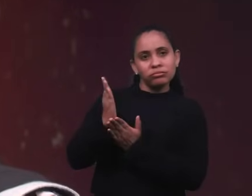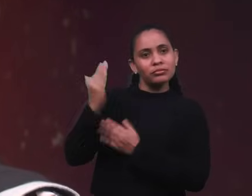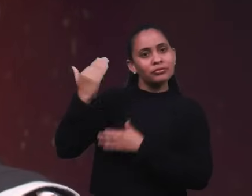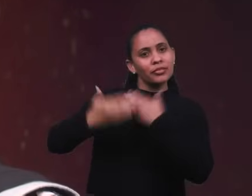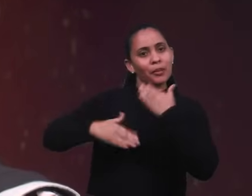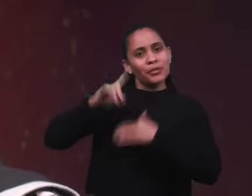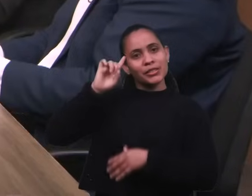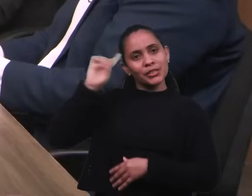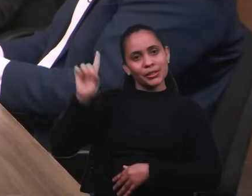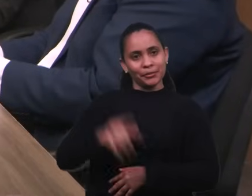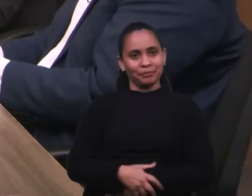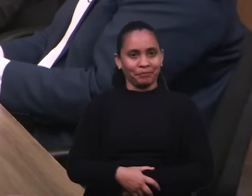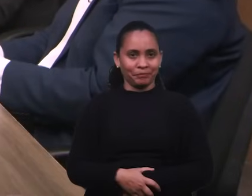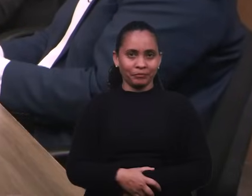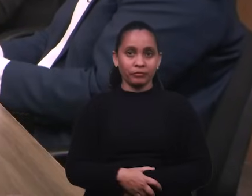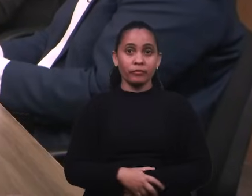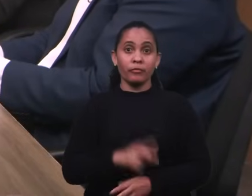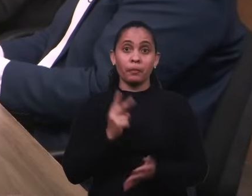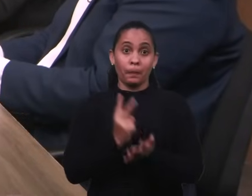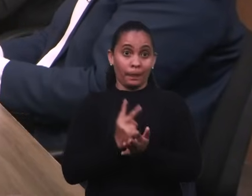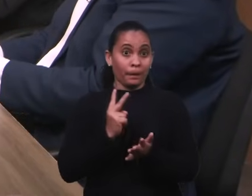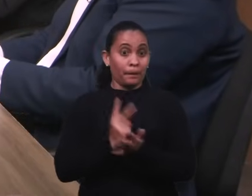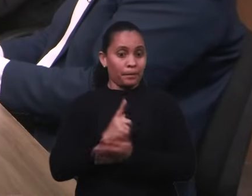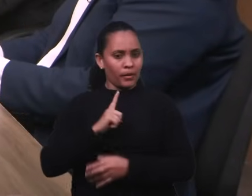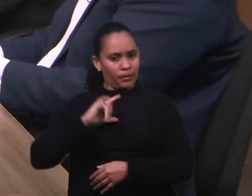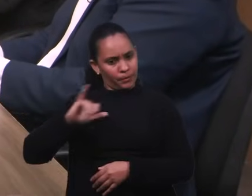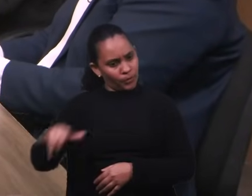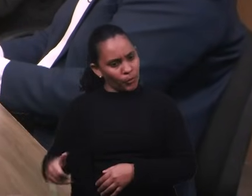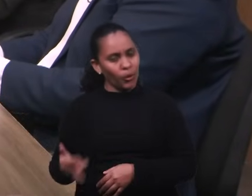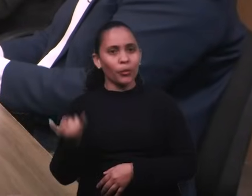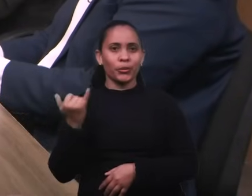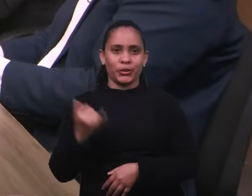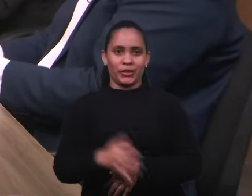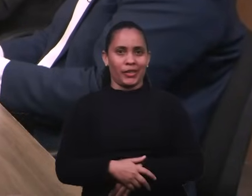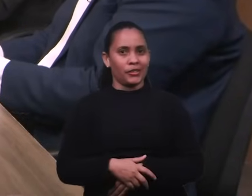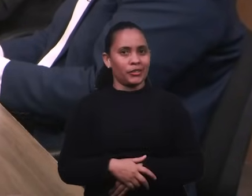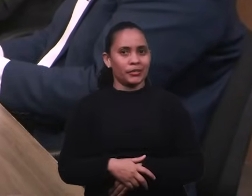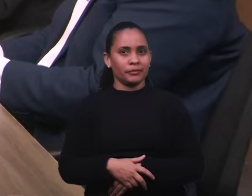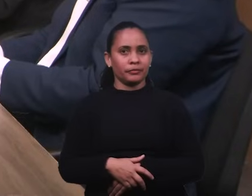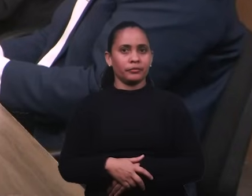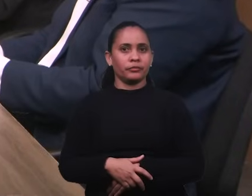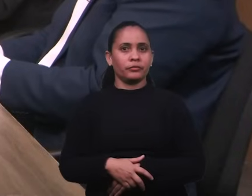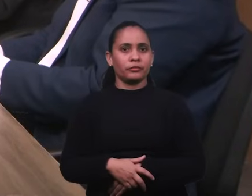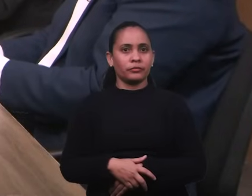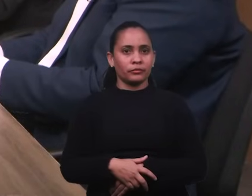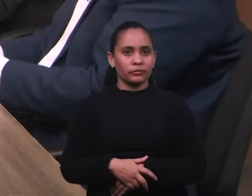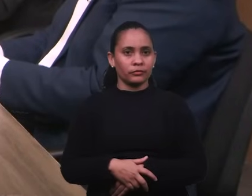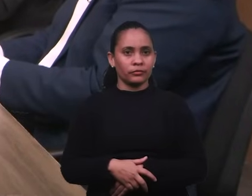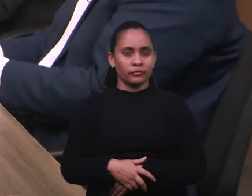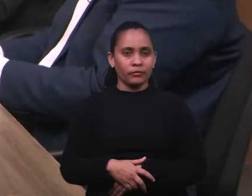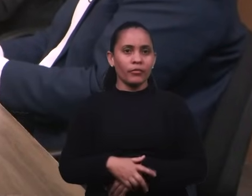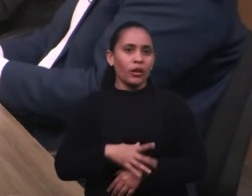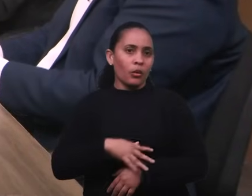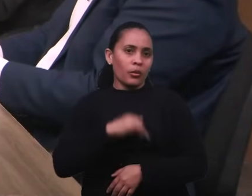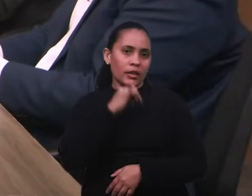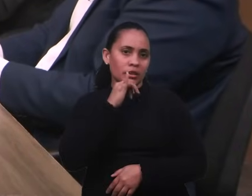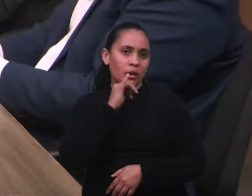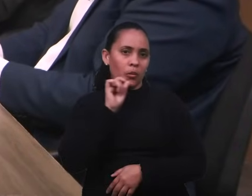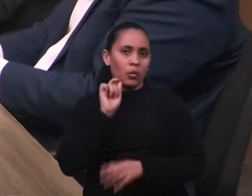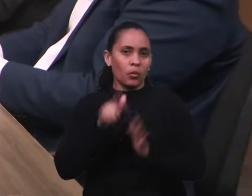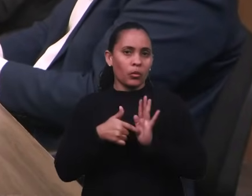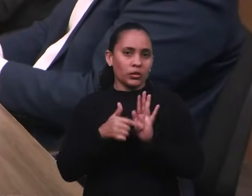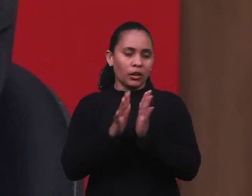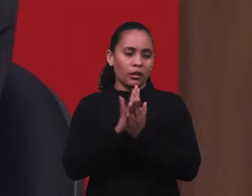Senhor. isso mesmo. E o Senhor sempre dá as oportunidades. A gente lembra, por exemplo, um exemplo da palavra de